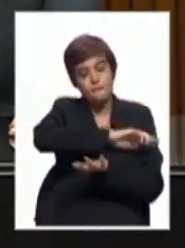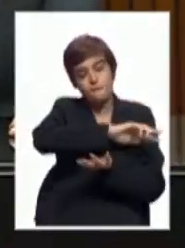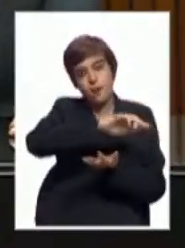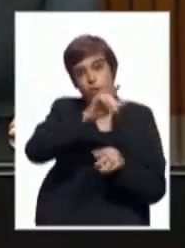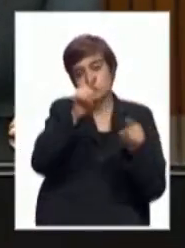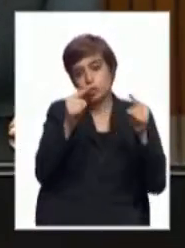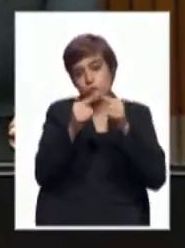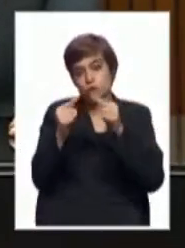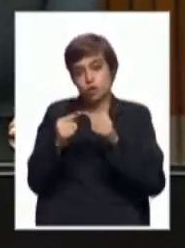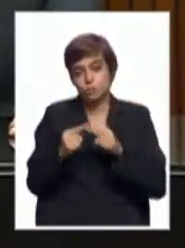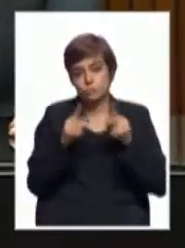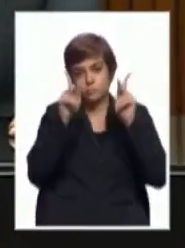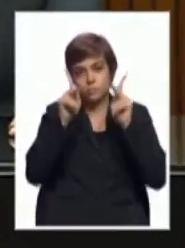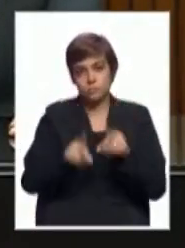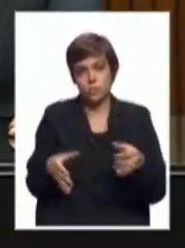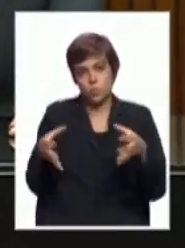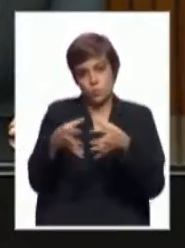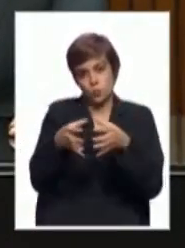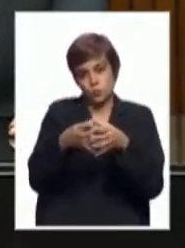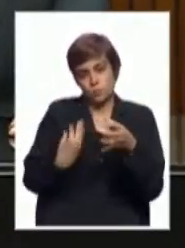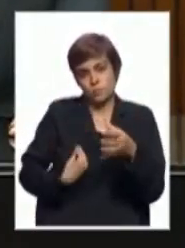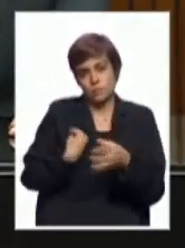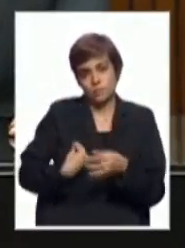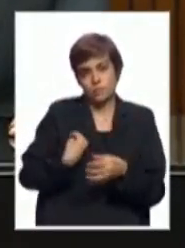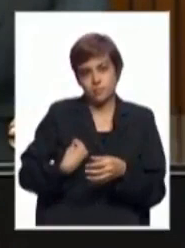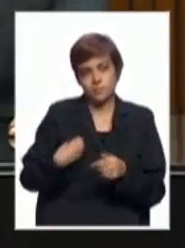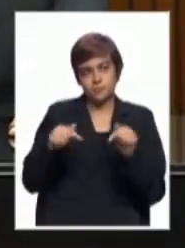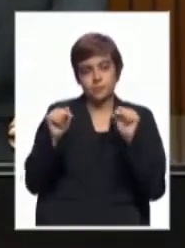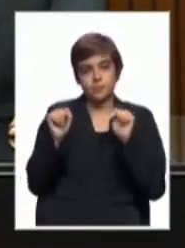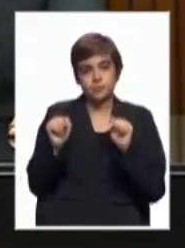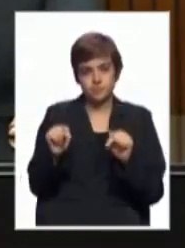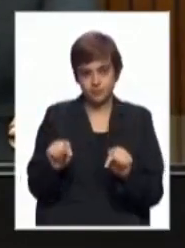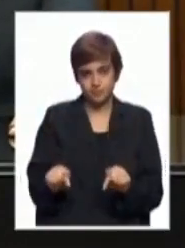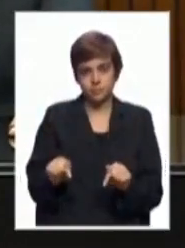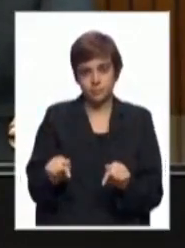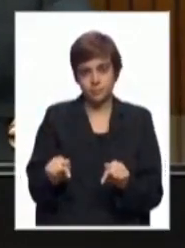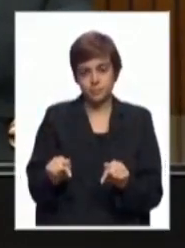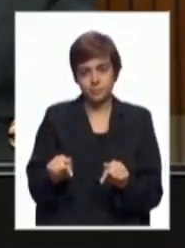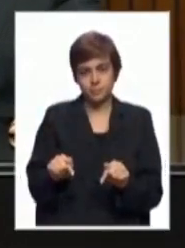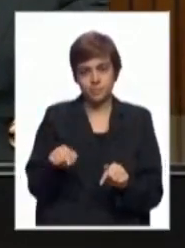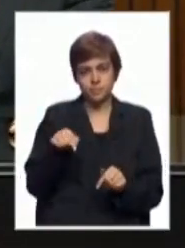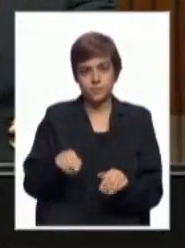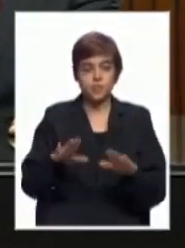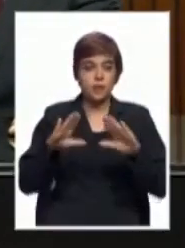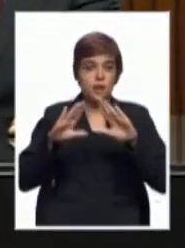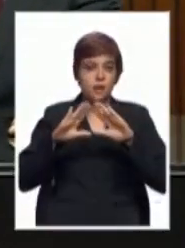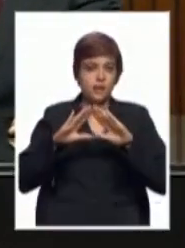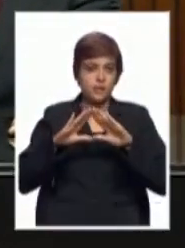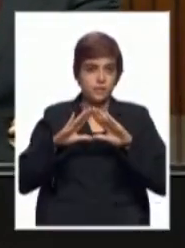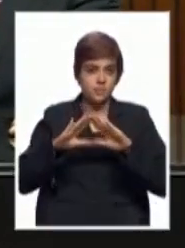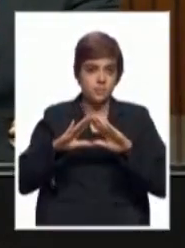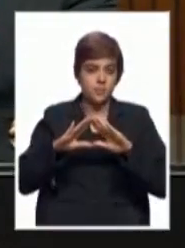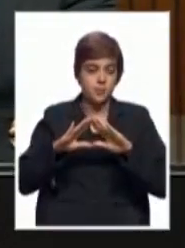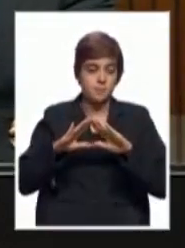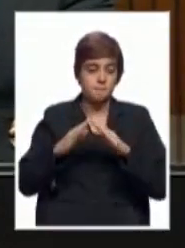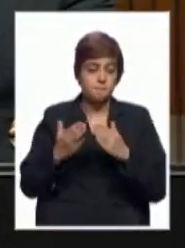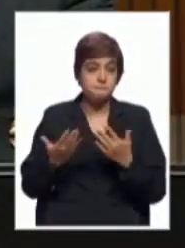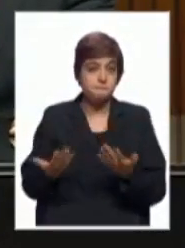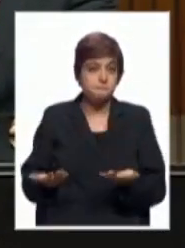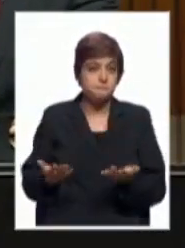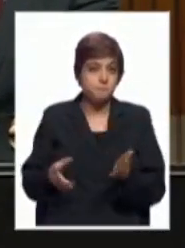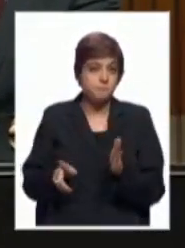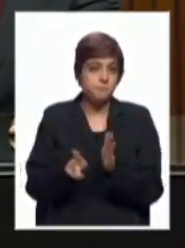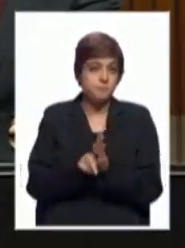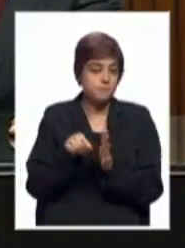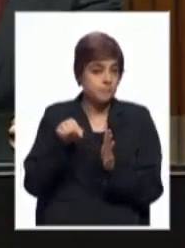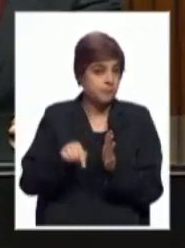os grupos legitimamente eleitos para ocuparem seus espaços aqui no parlamento mineiro. A própria escolha que